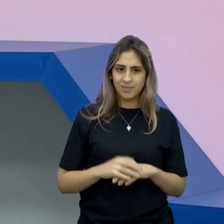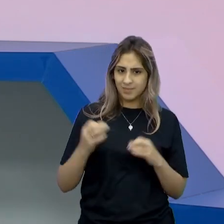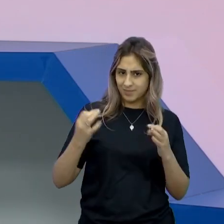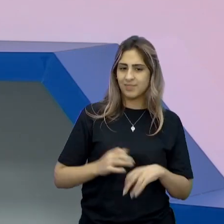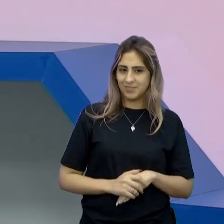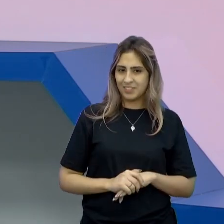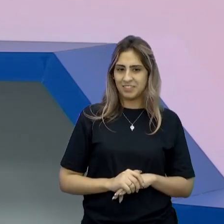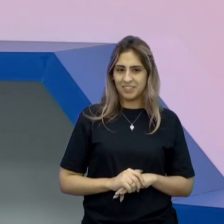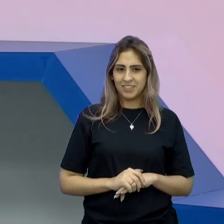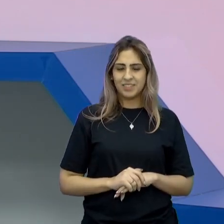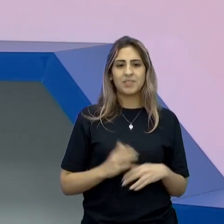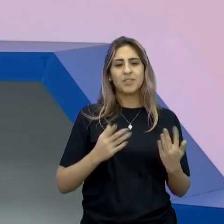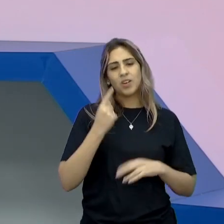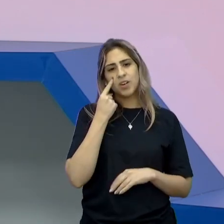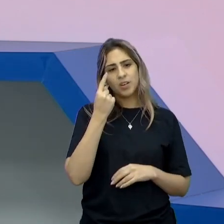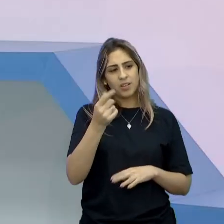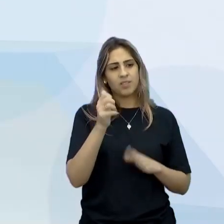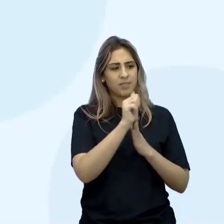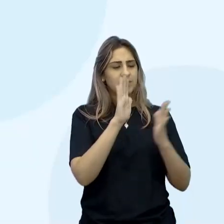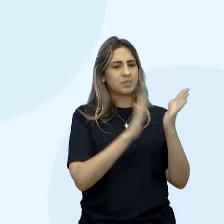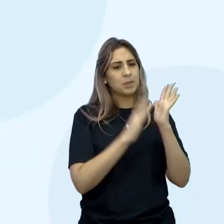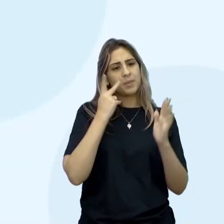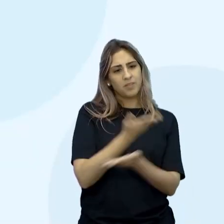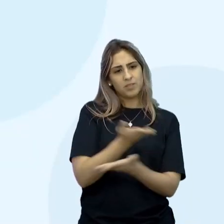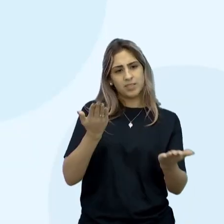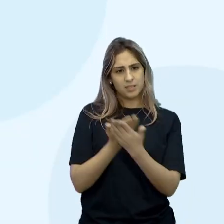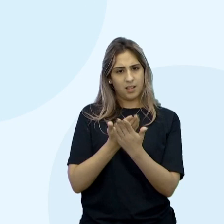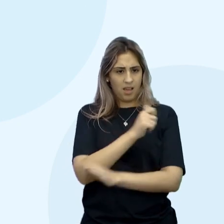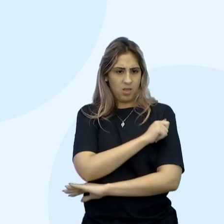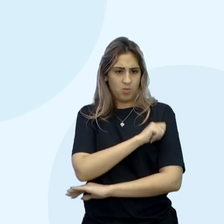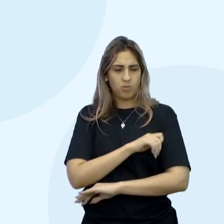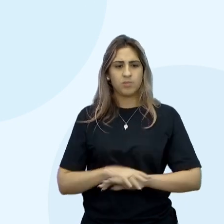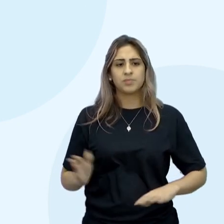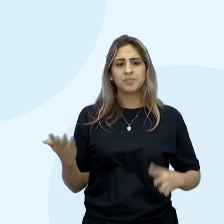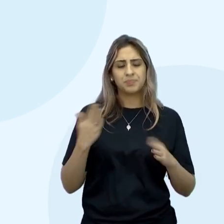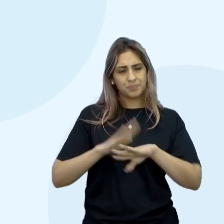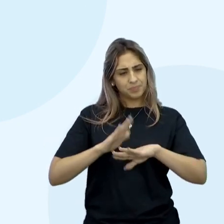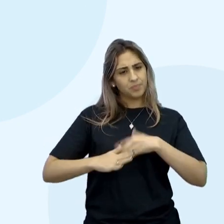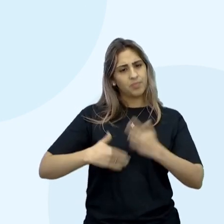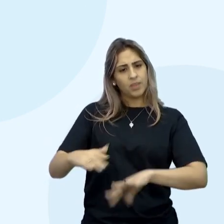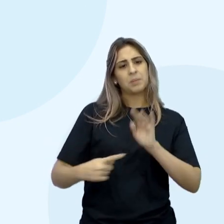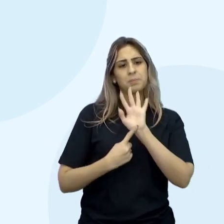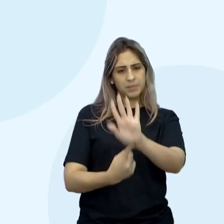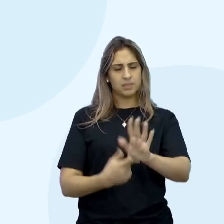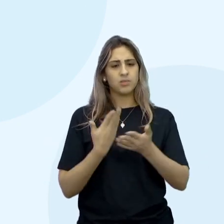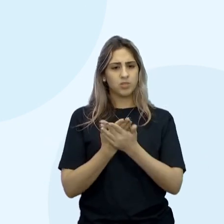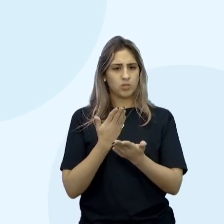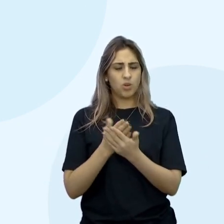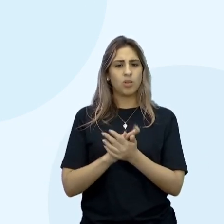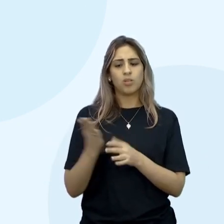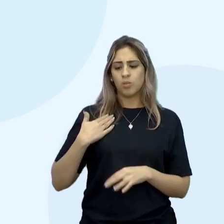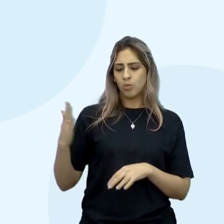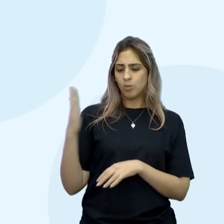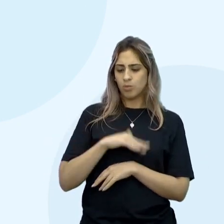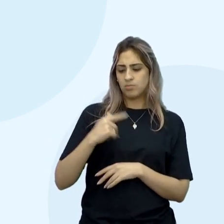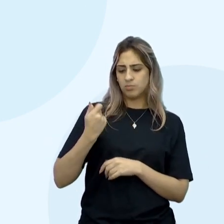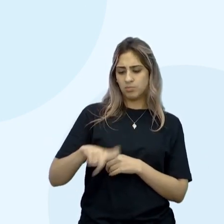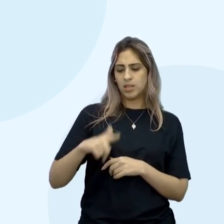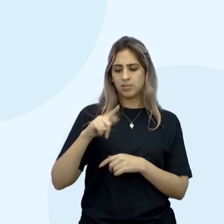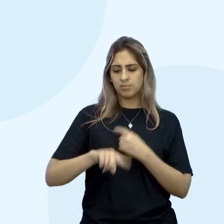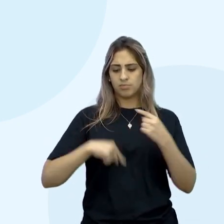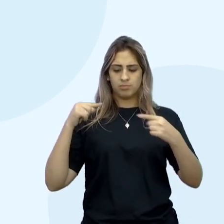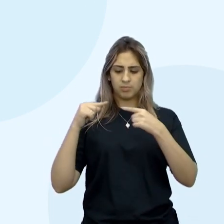Então tá. Então olha só, atividades para você, estudante. Mão na massa, a hora das apresentações da escola. Então aí eu trouxe mais uma, nós falamos